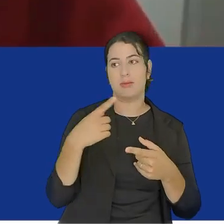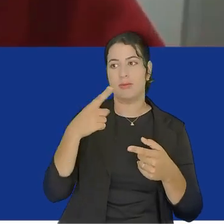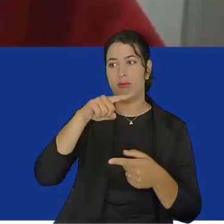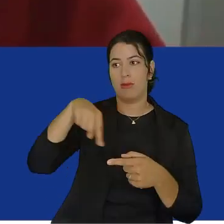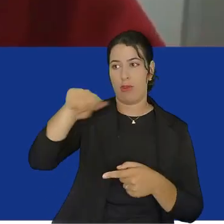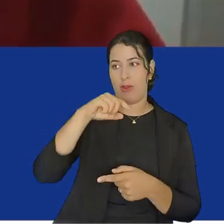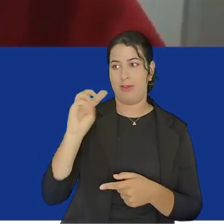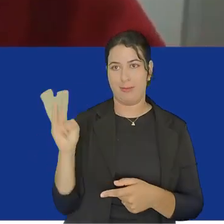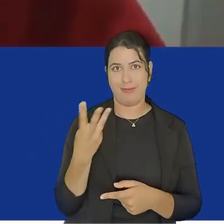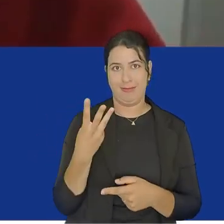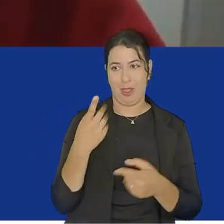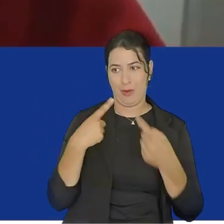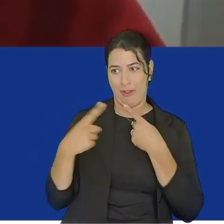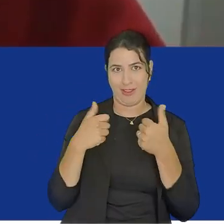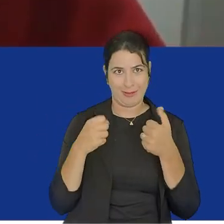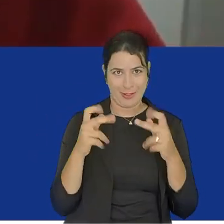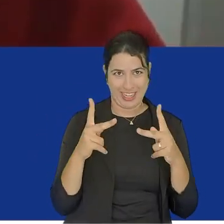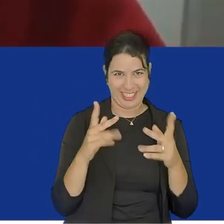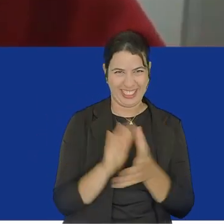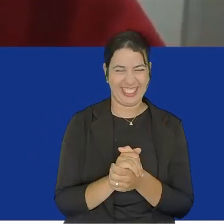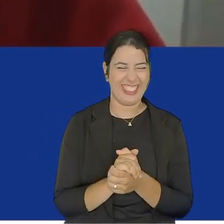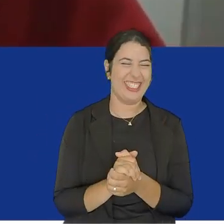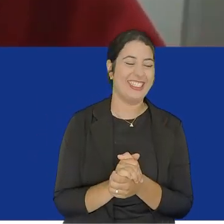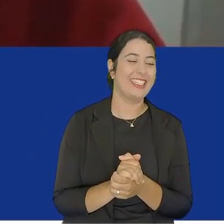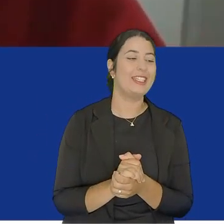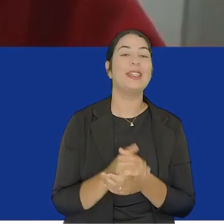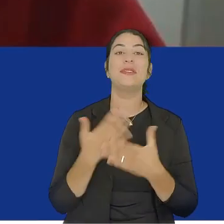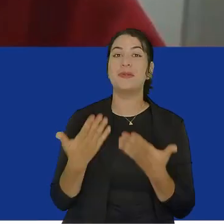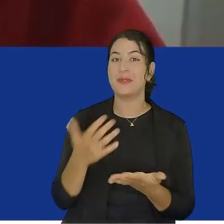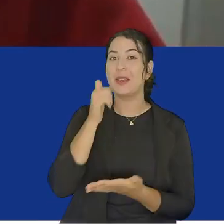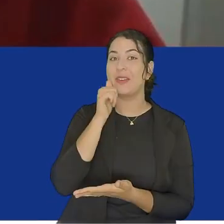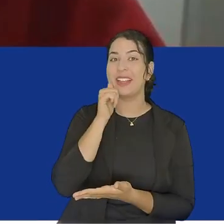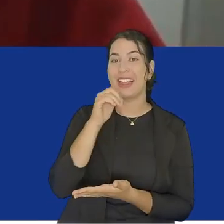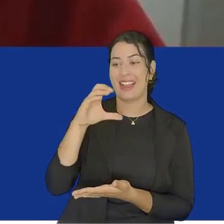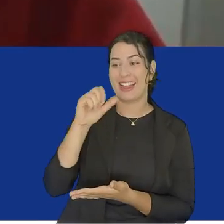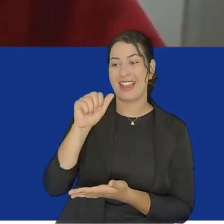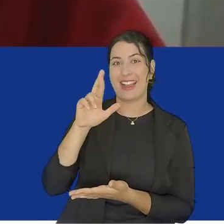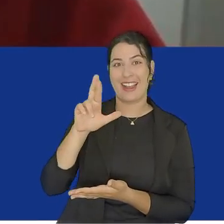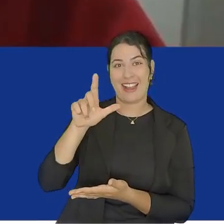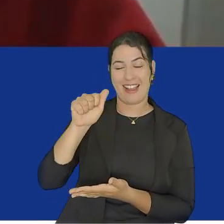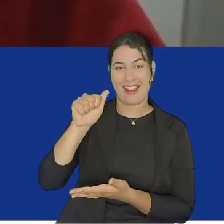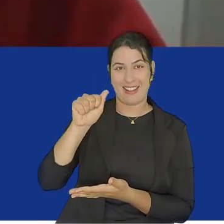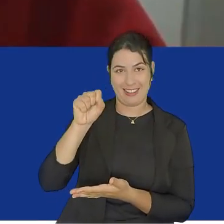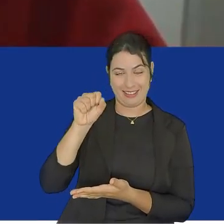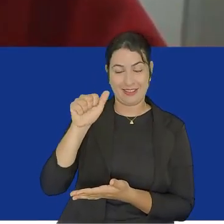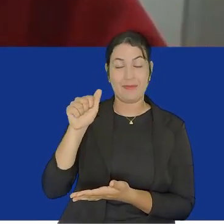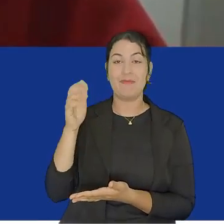Vamos fazer assim? Então tá bom. Então a Carla é a Carla Rodrigues de